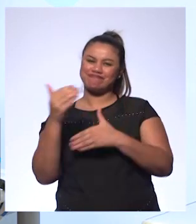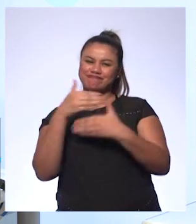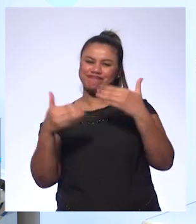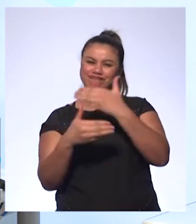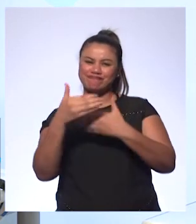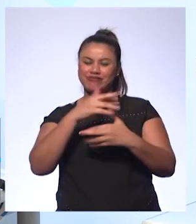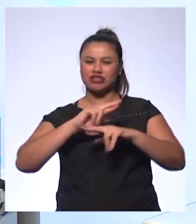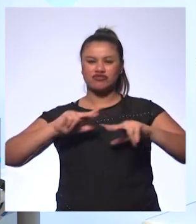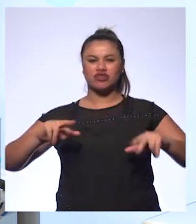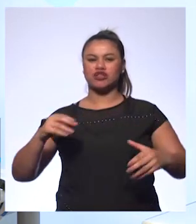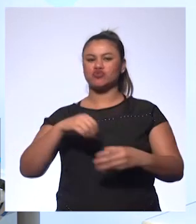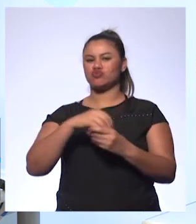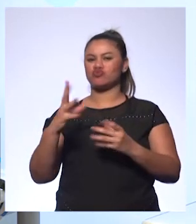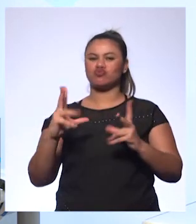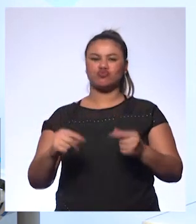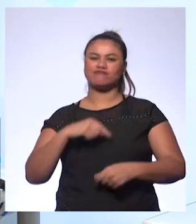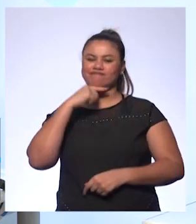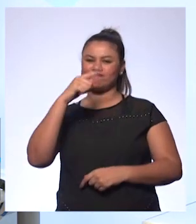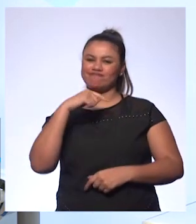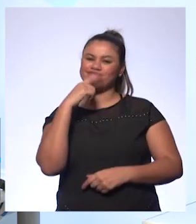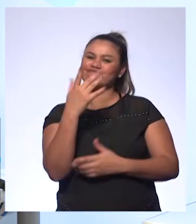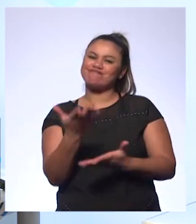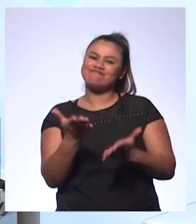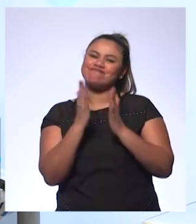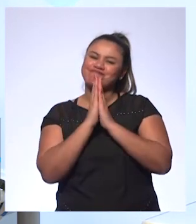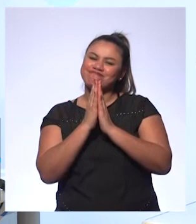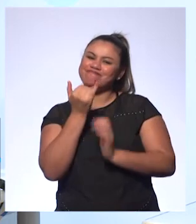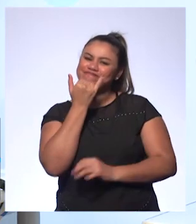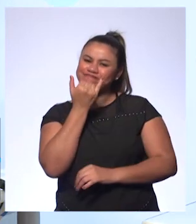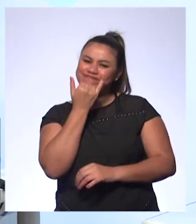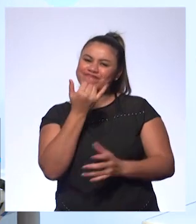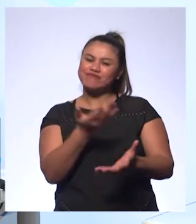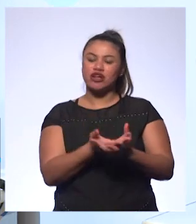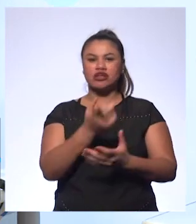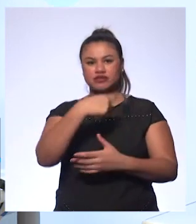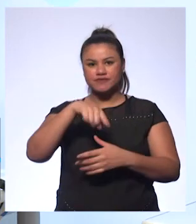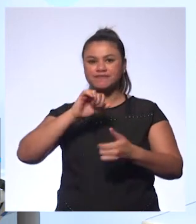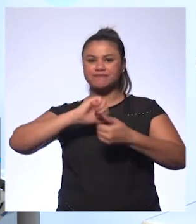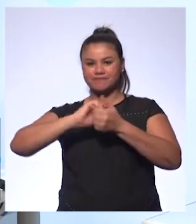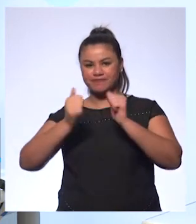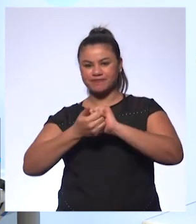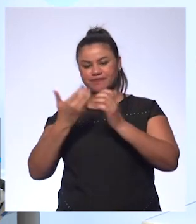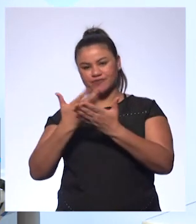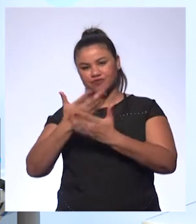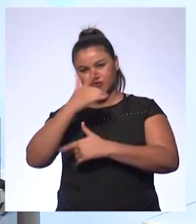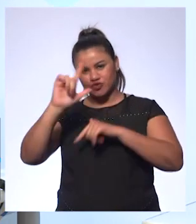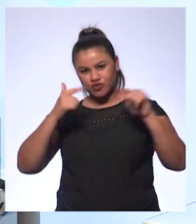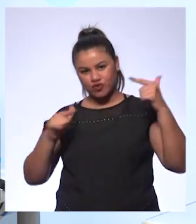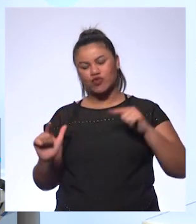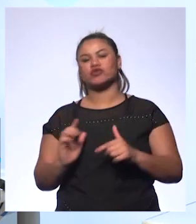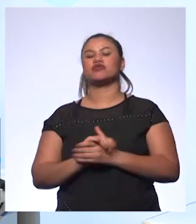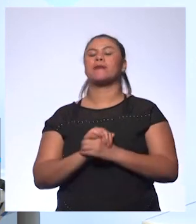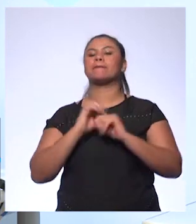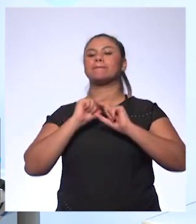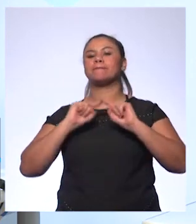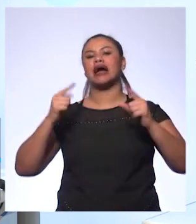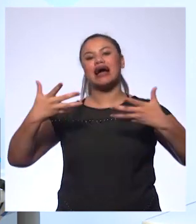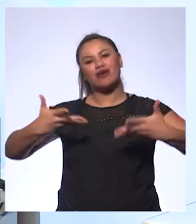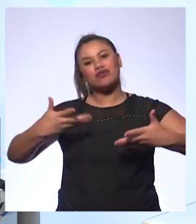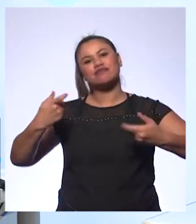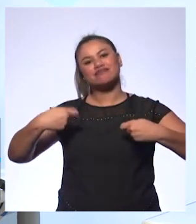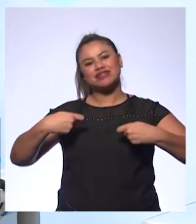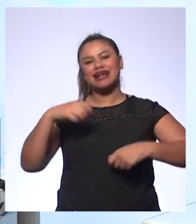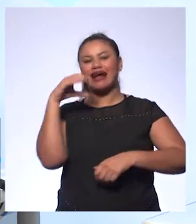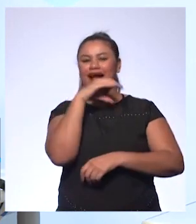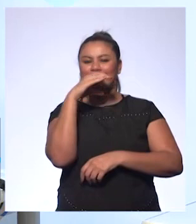consegue trabalhar todos contra o conteúdo da aula a gente vai desculpa com sobre isso a gente vai dar para ir para as próximas aulas mas a gente precisa é